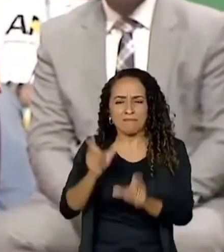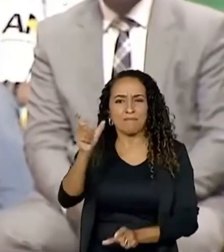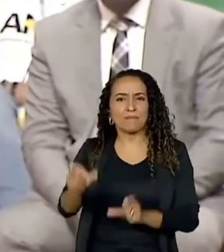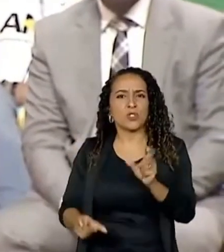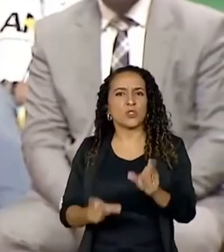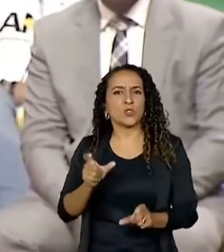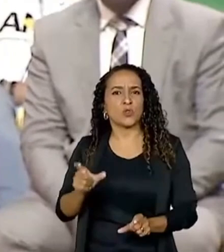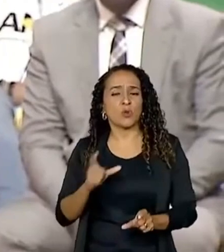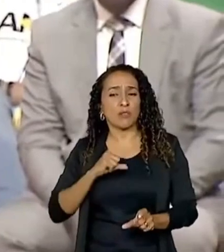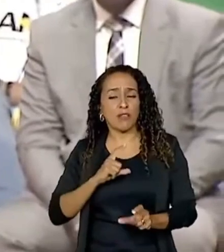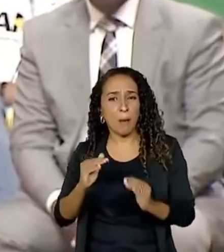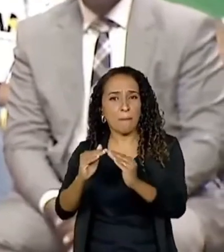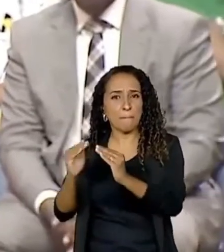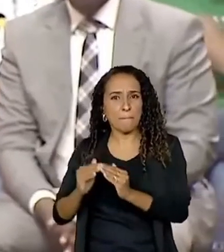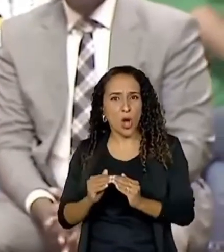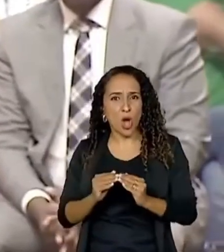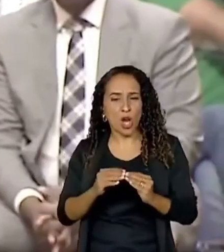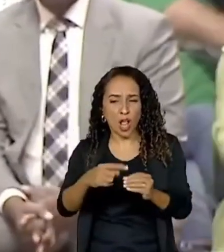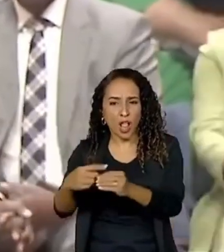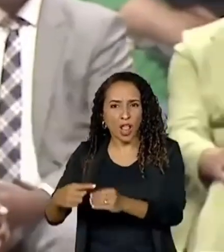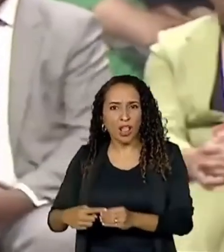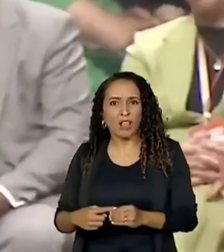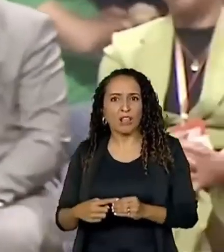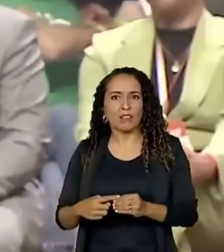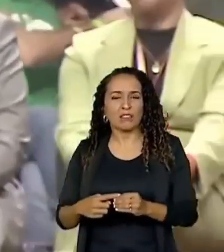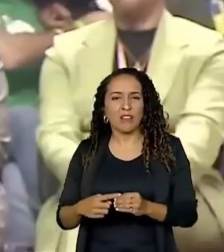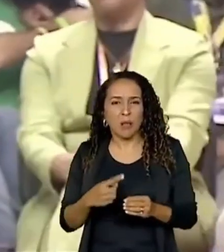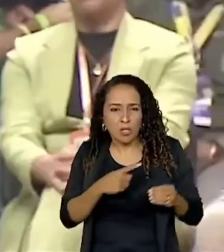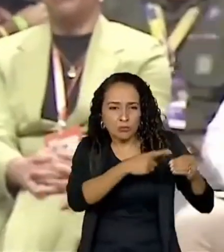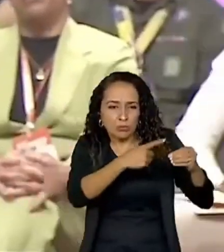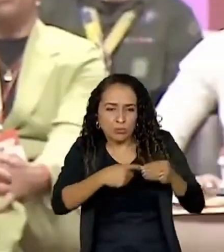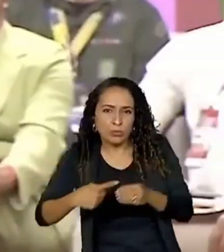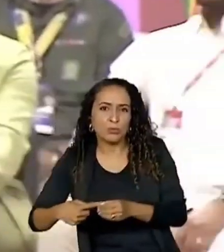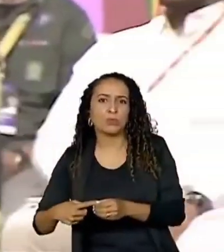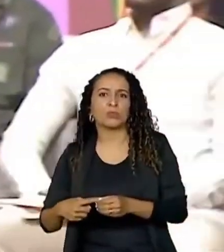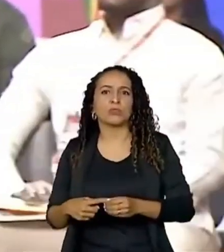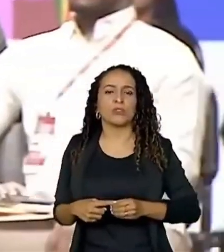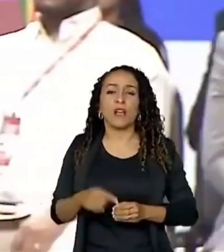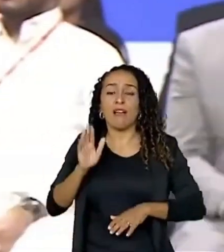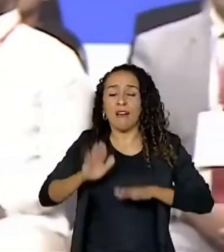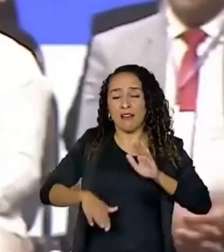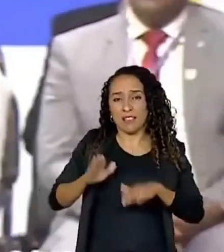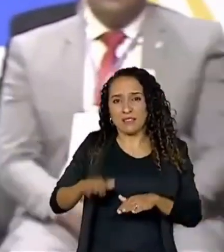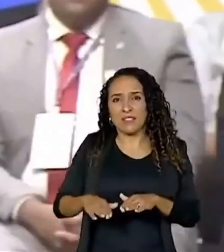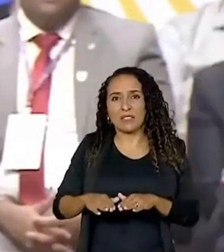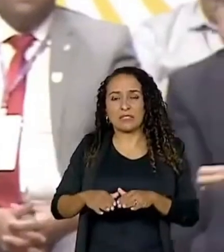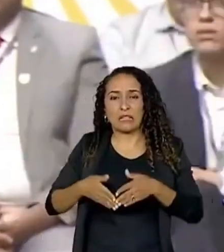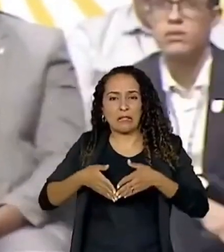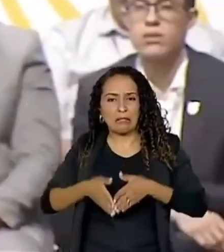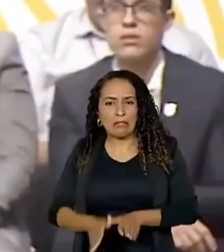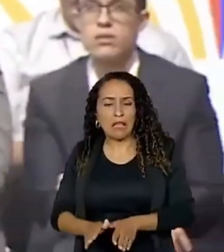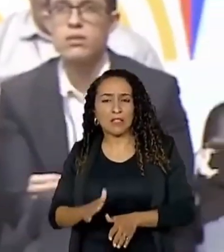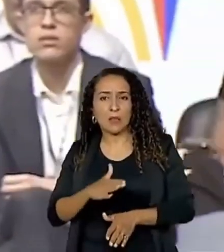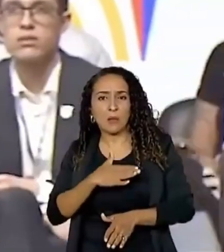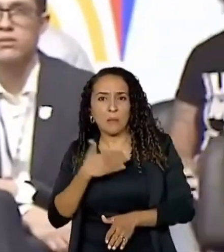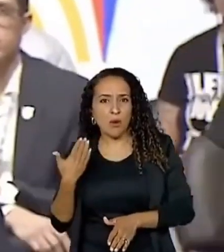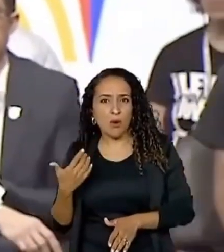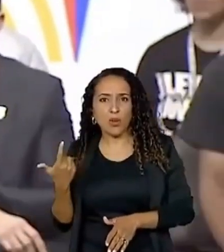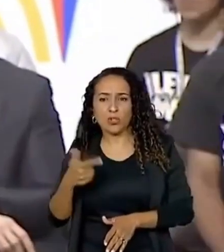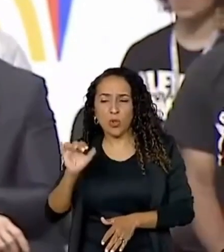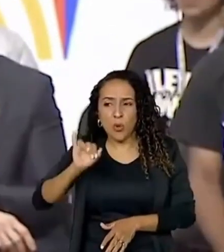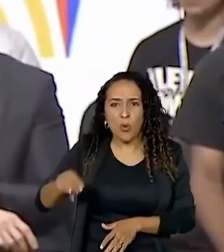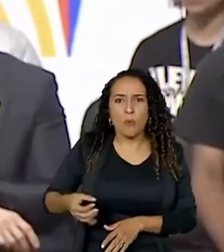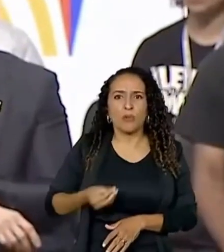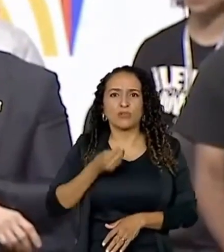estão morando na periferia, morando no interior, que muitas vezes nasce e morre sem ter a